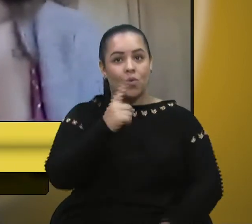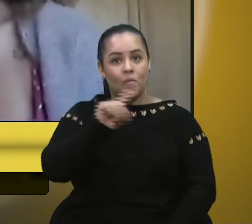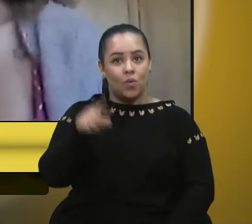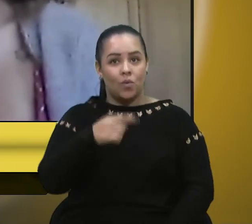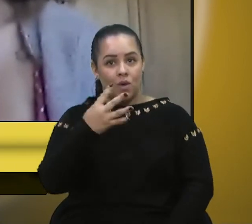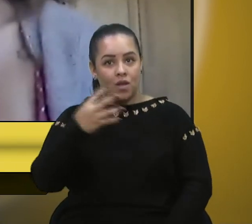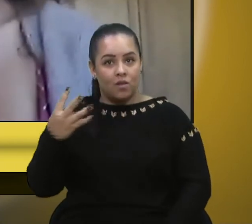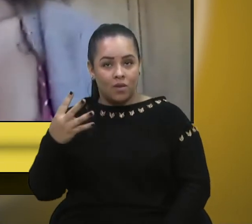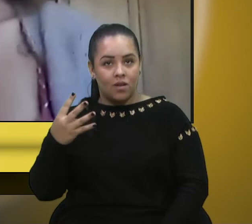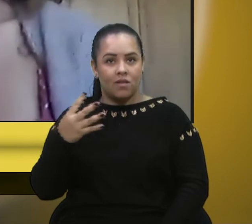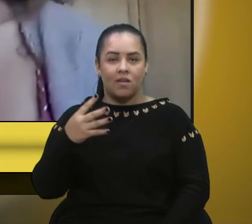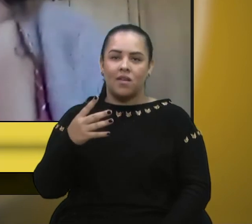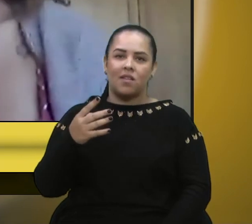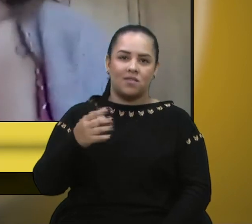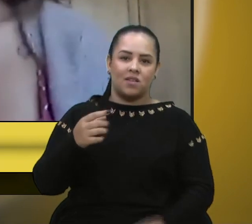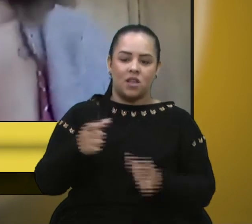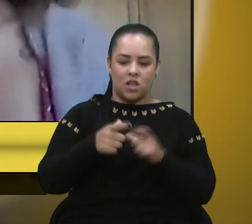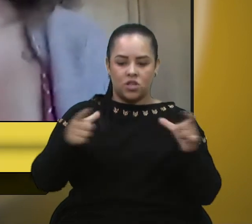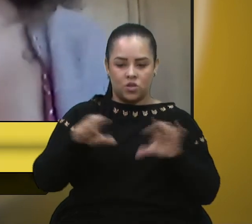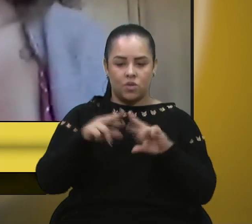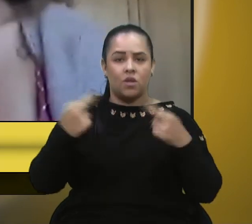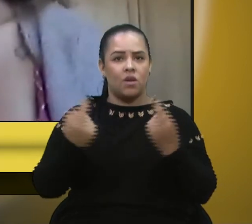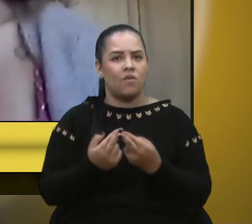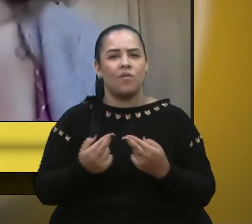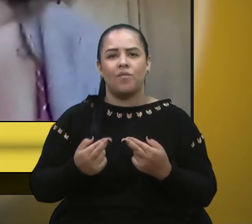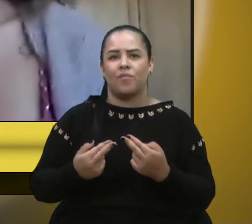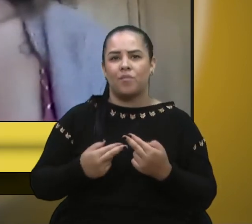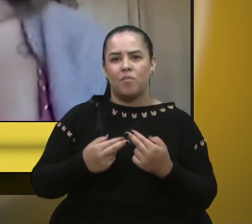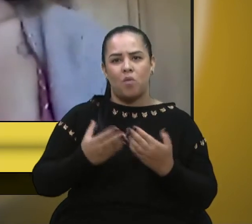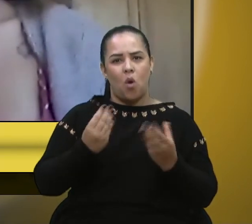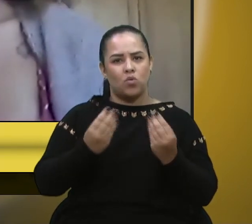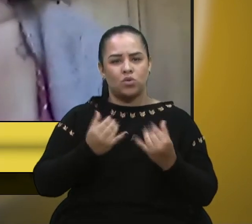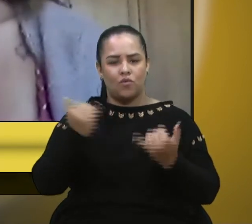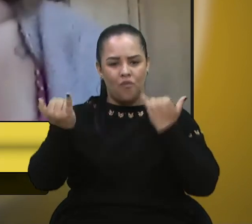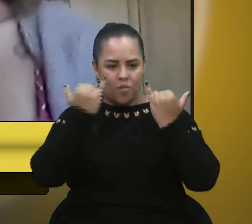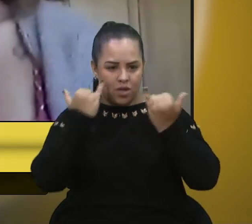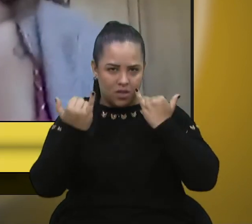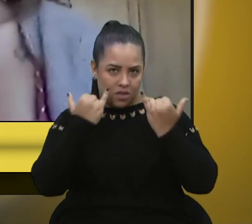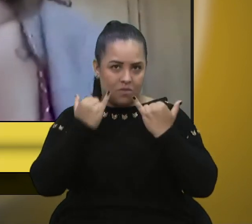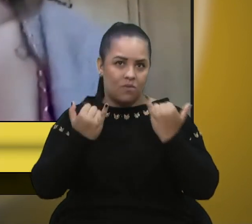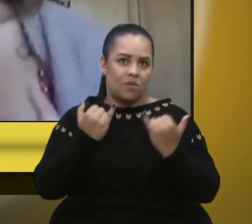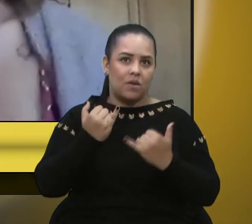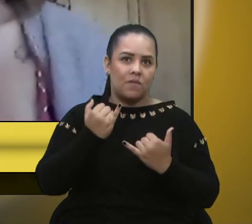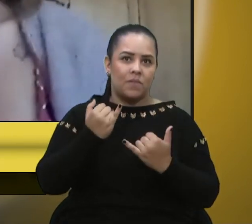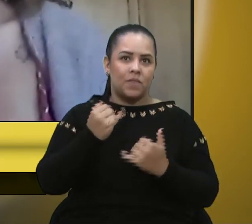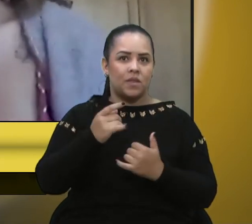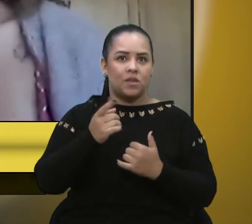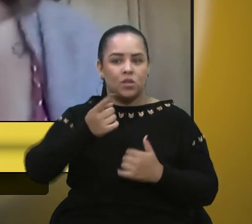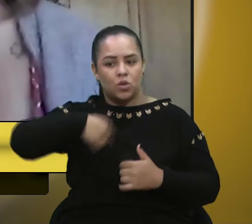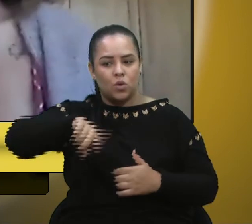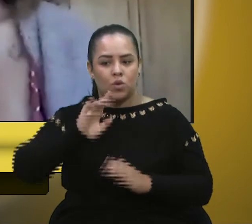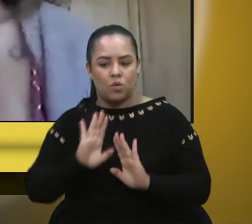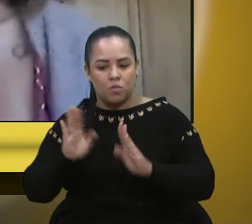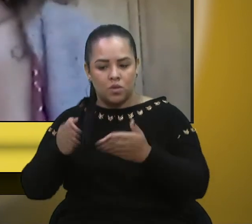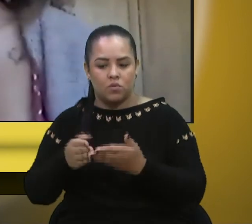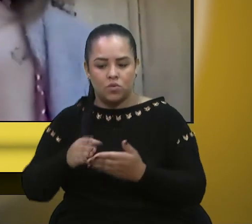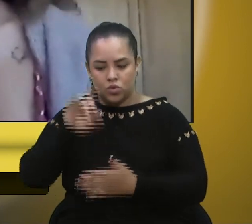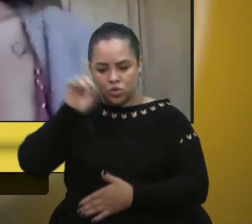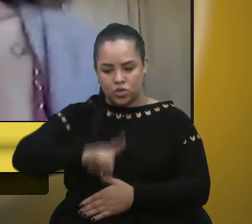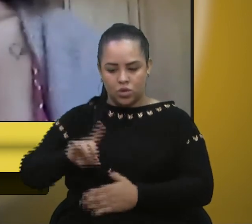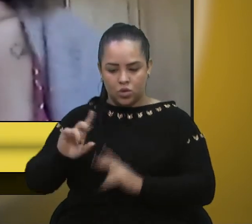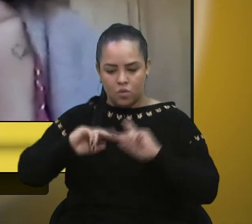novos dados e muitos dados que foram discutidos, porque agora a gente vai, enquanto Comissão de Direitos Humanos e